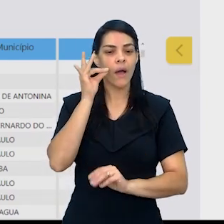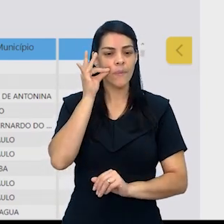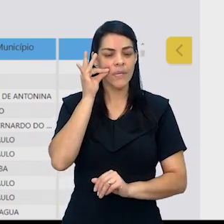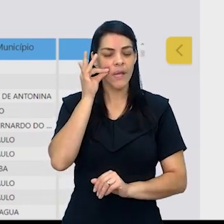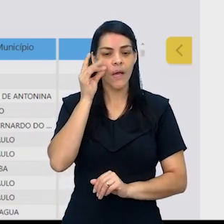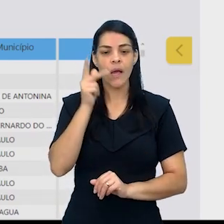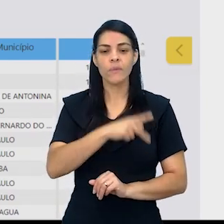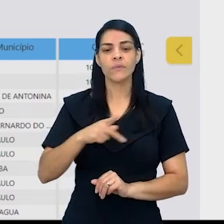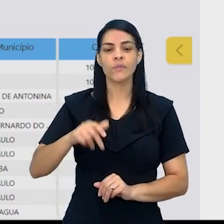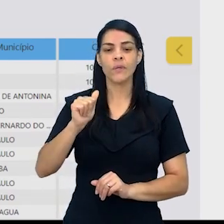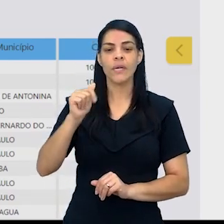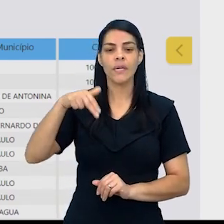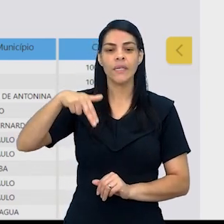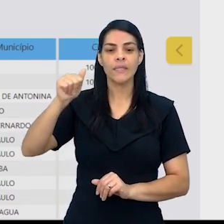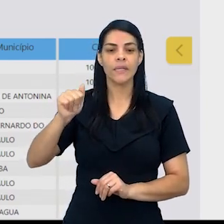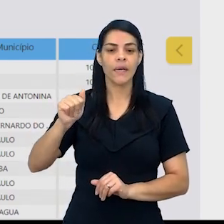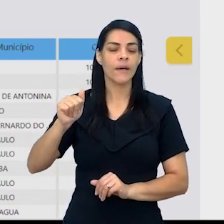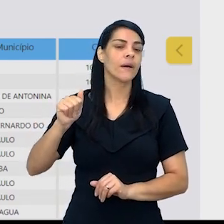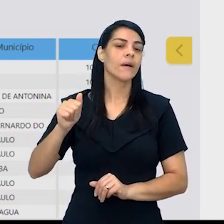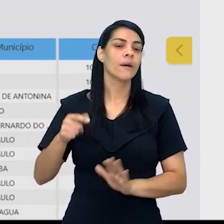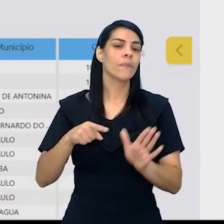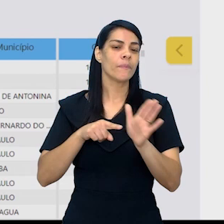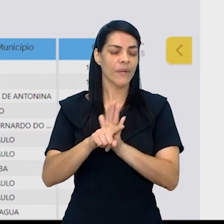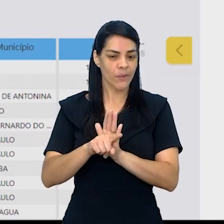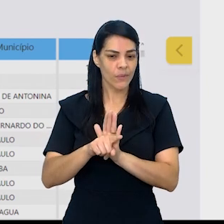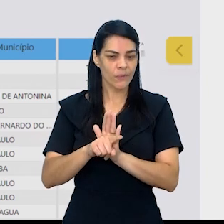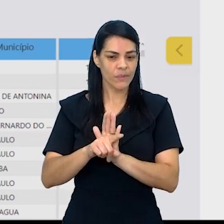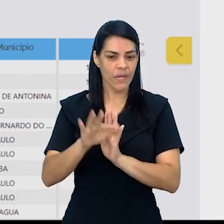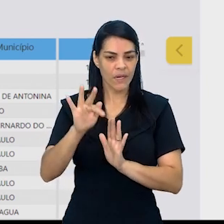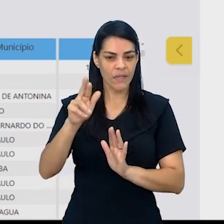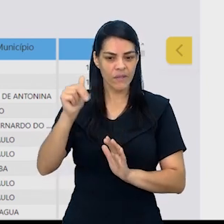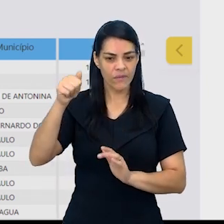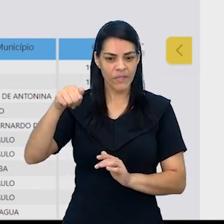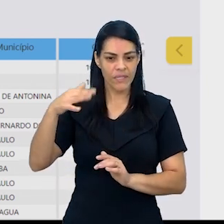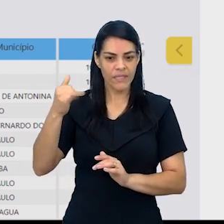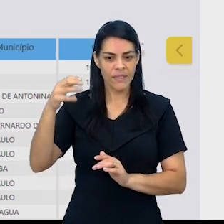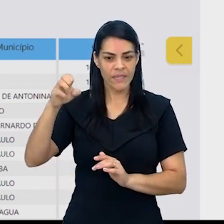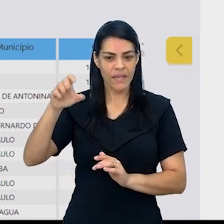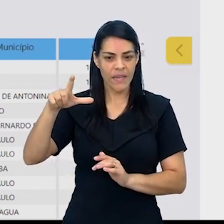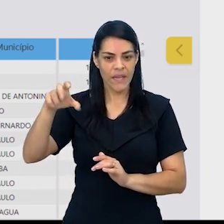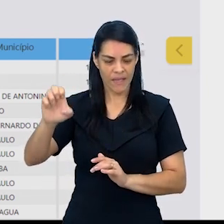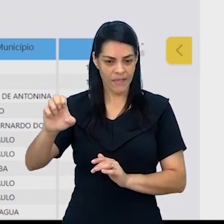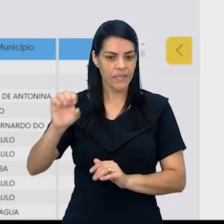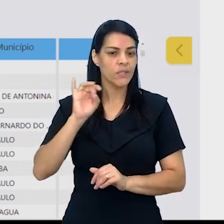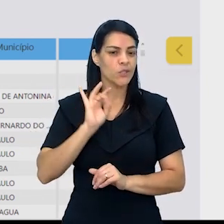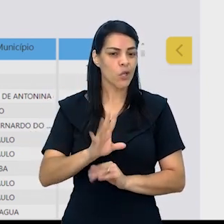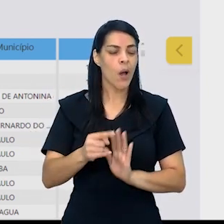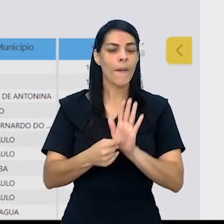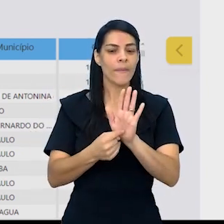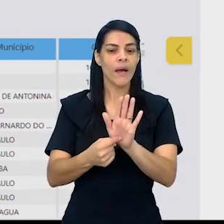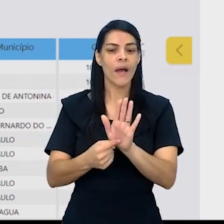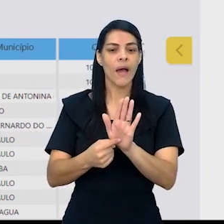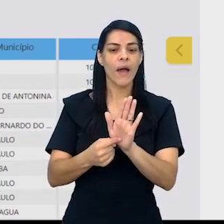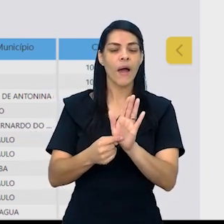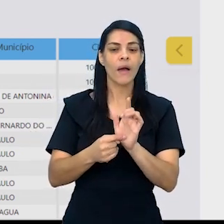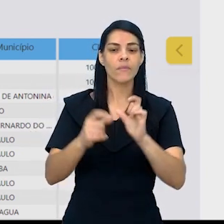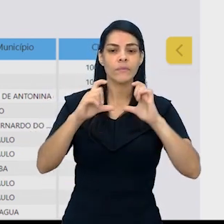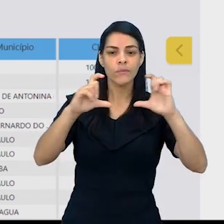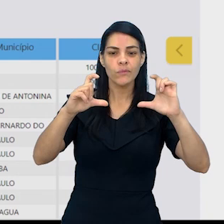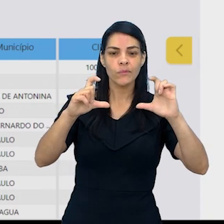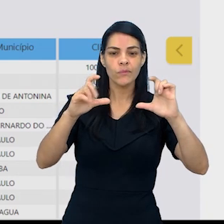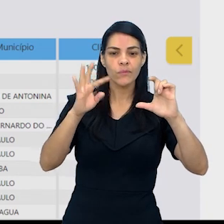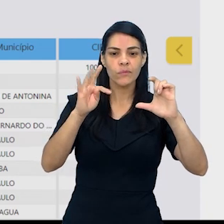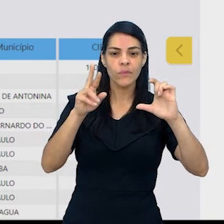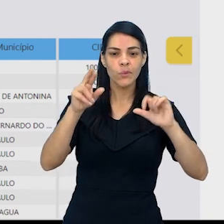da questão da Franciele perdão no meu só aparece a a turma justamente é isso